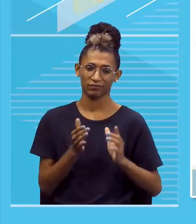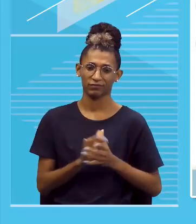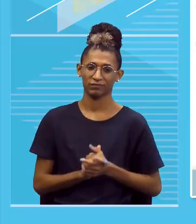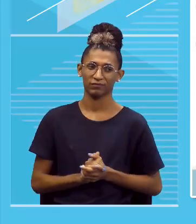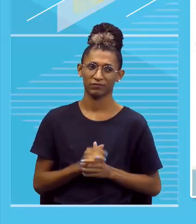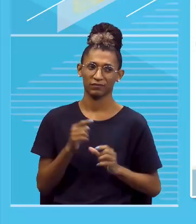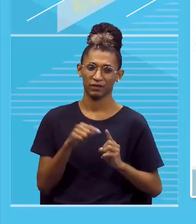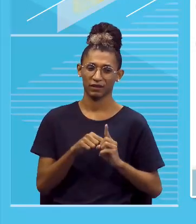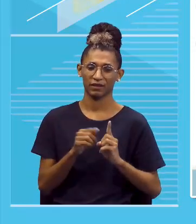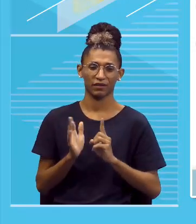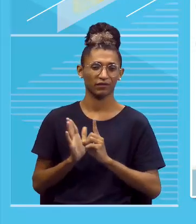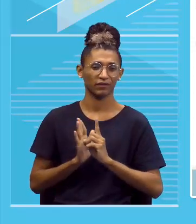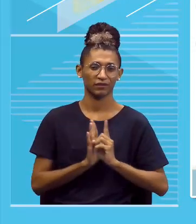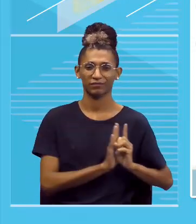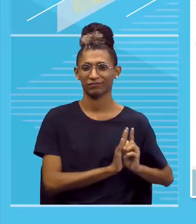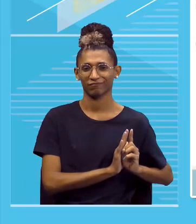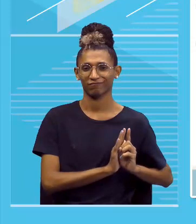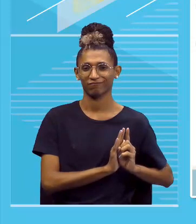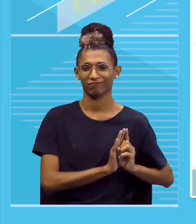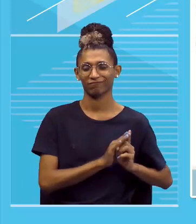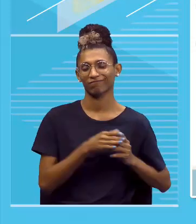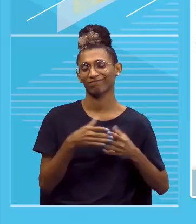se desempregarem